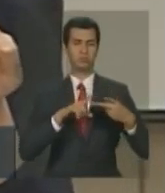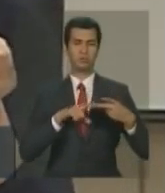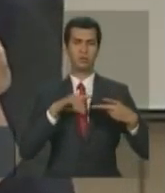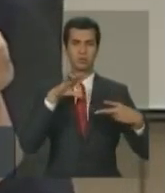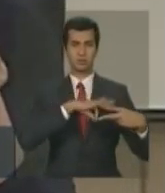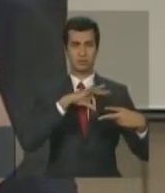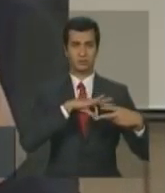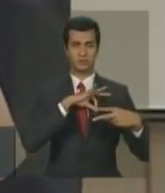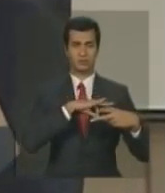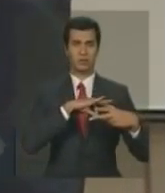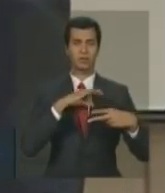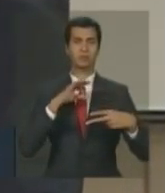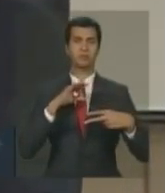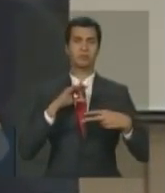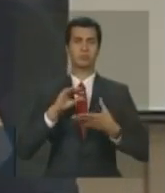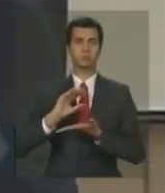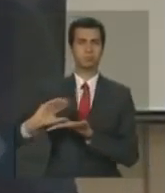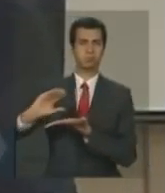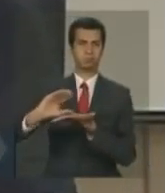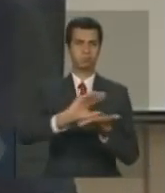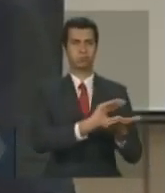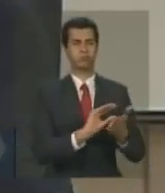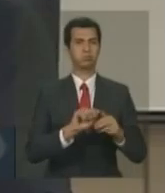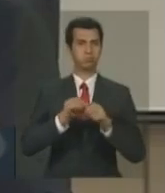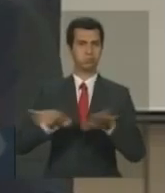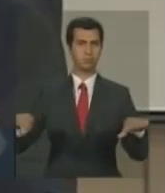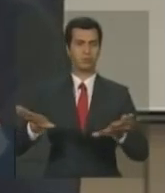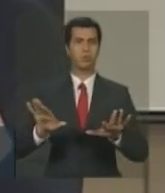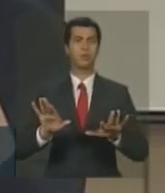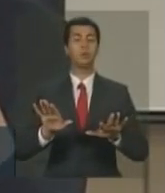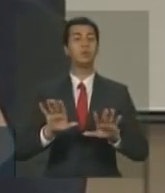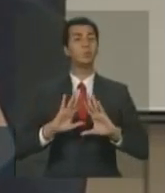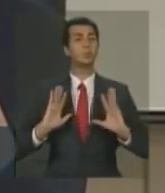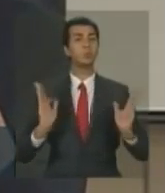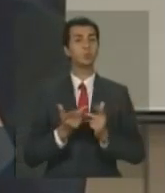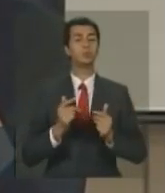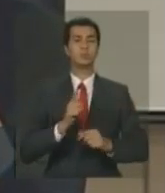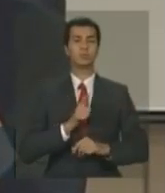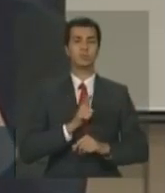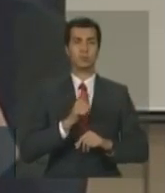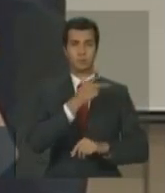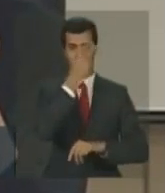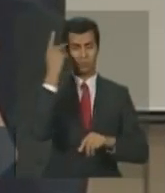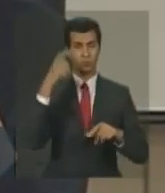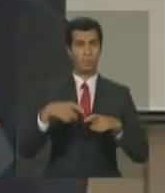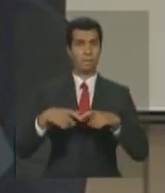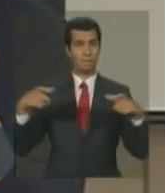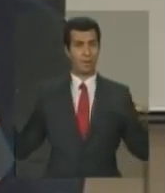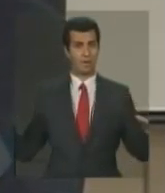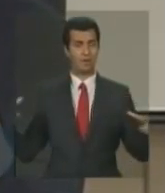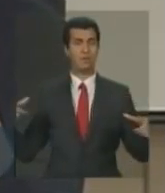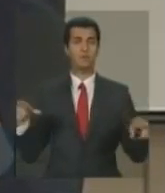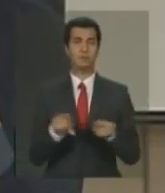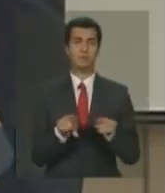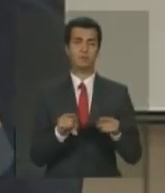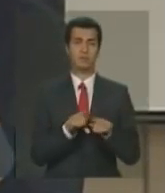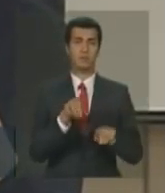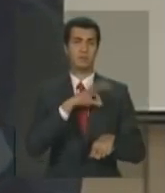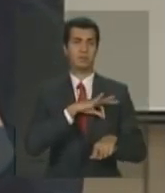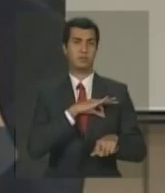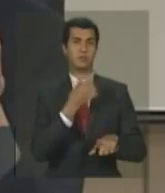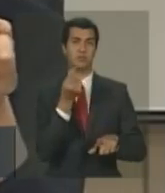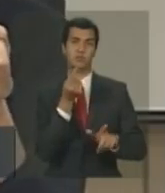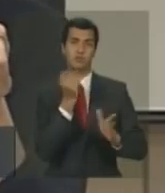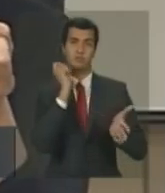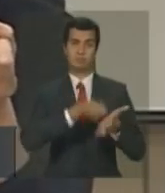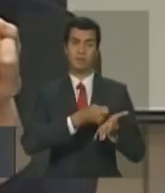que em todos eles nós tivemos não só ampliação do público, como aumento dos valores.